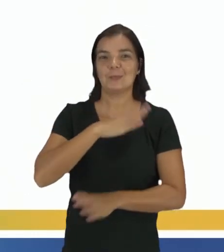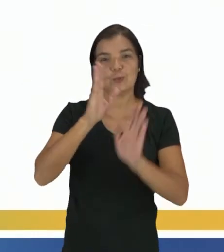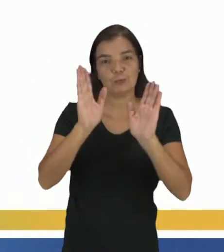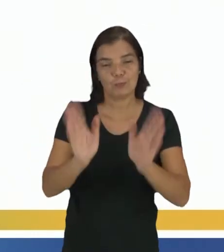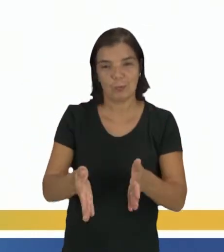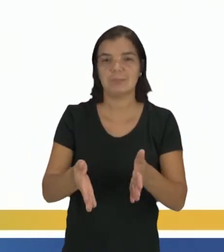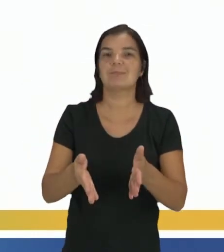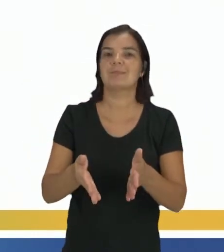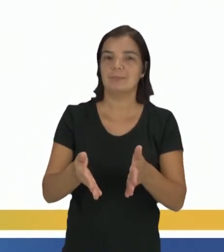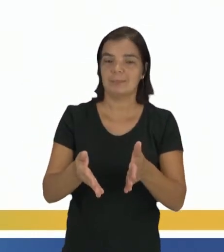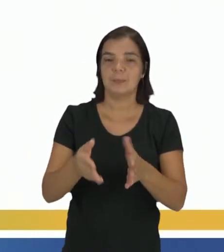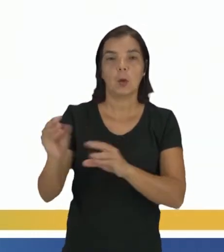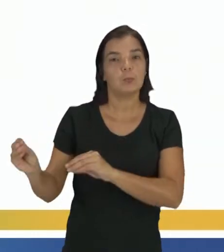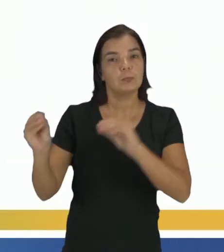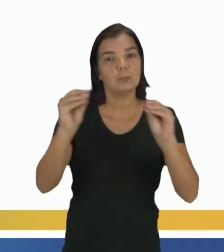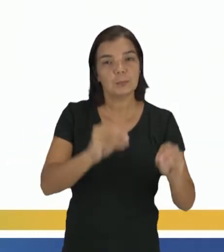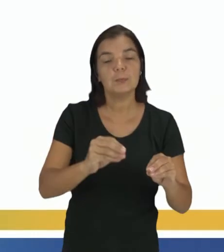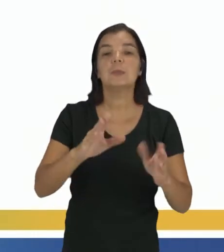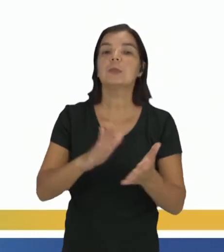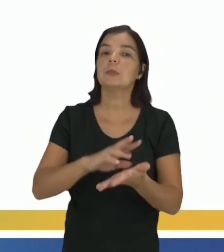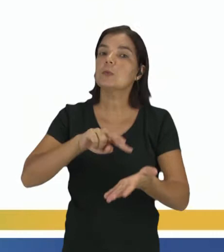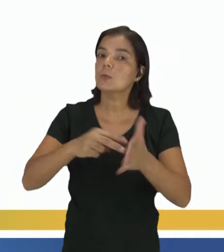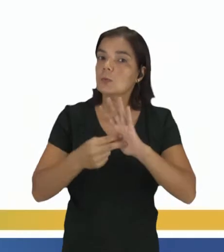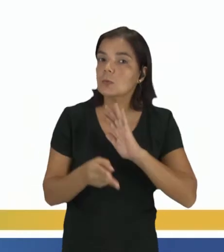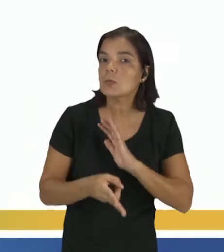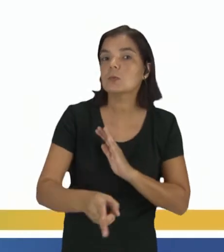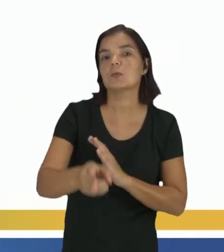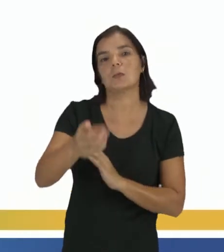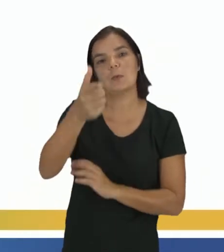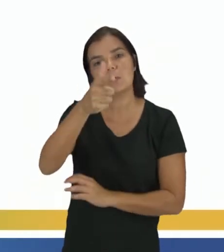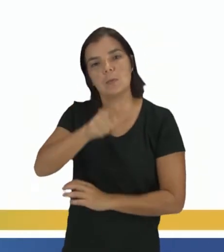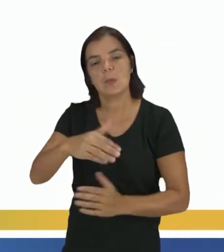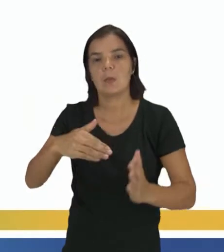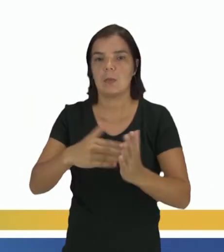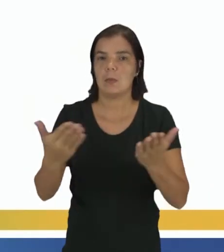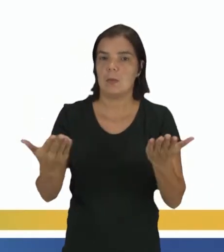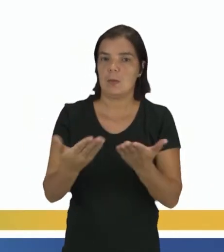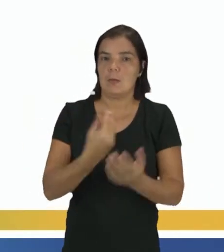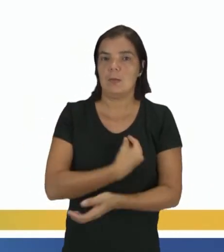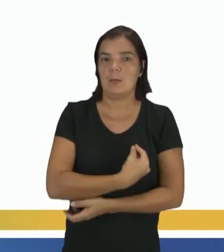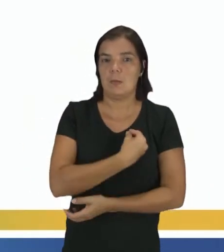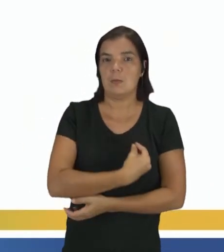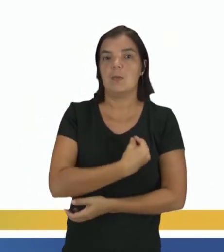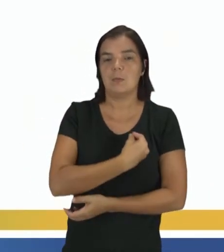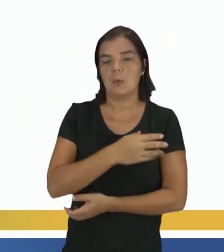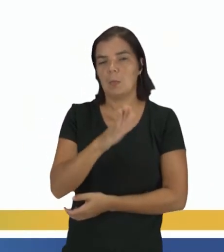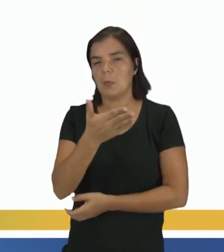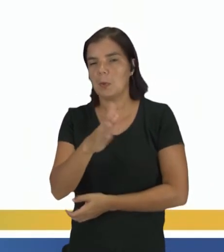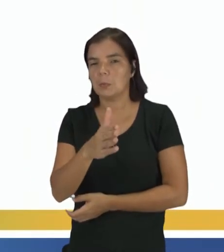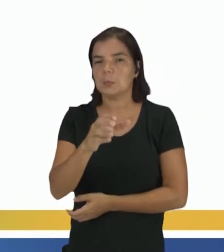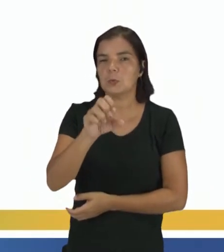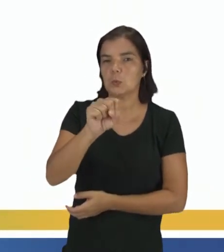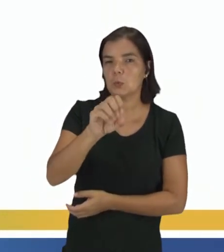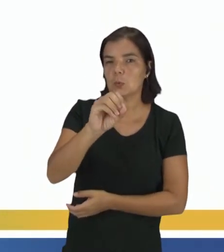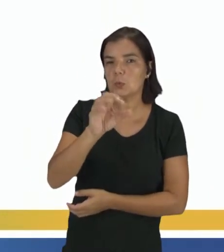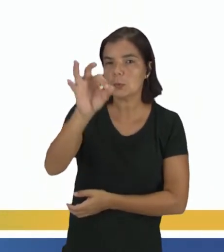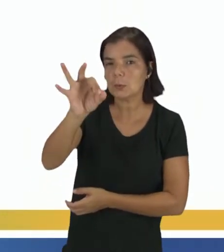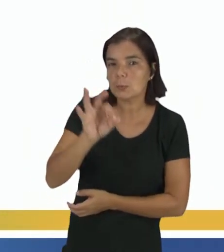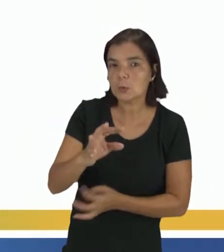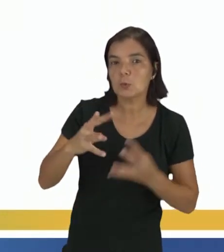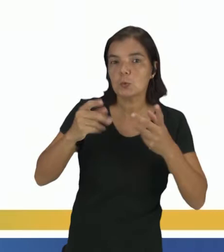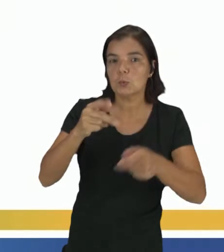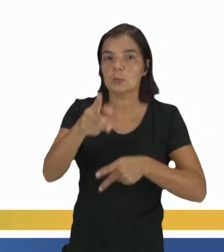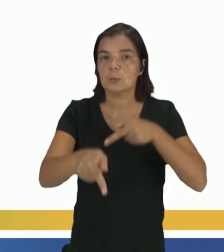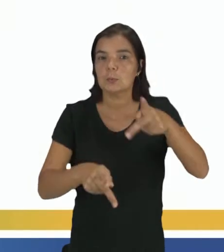se encontravam nas áreas urbanas. E isso continuou se repetindo até hoje, onde nós estamos, onde cerca de mais de 80% de toda a